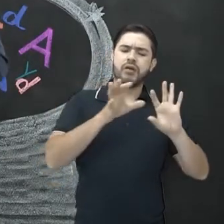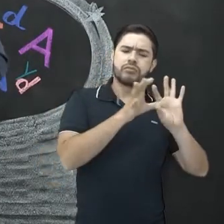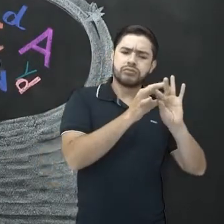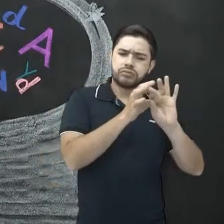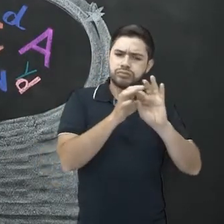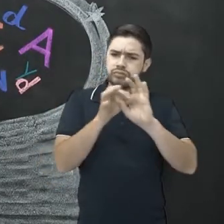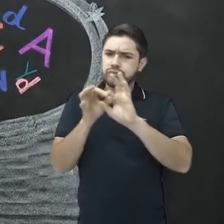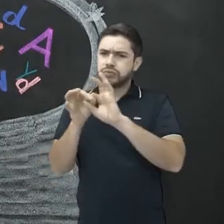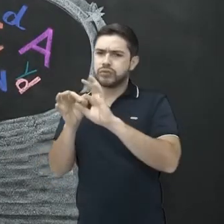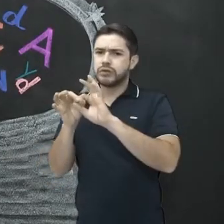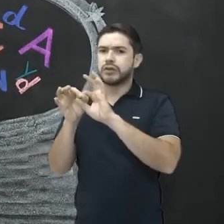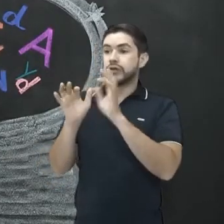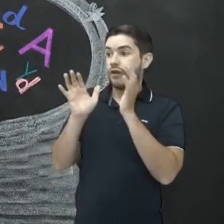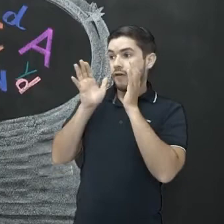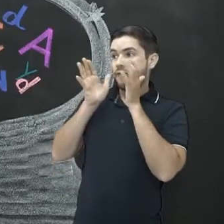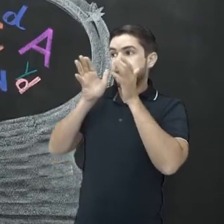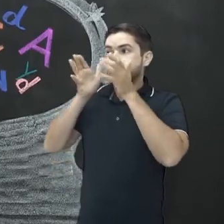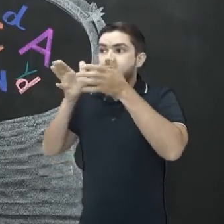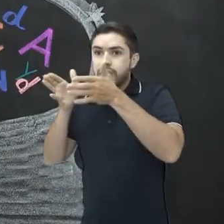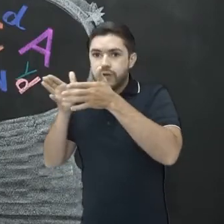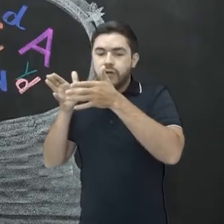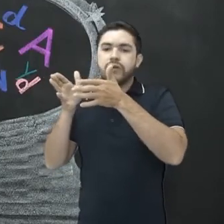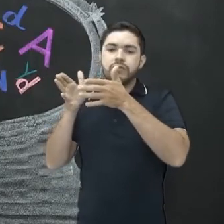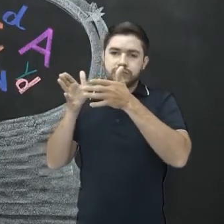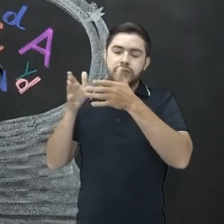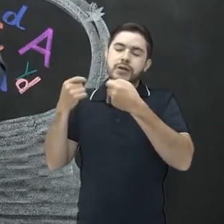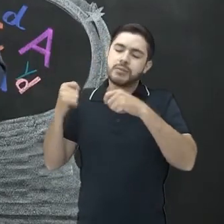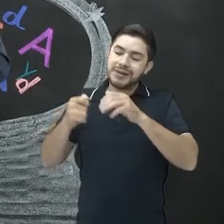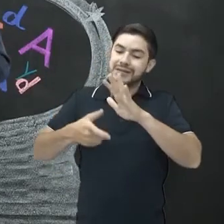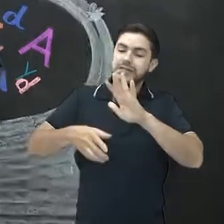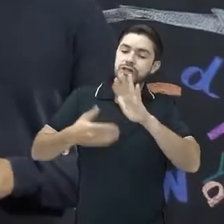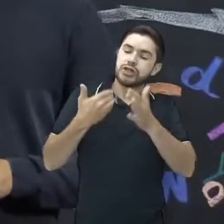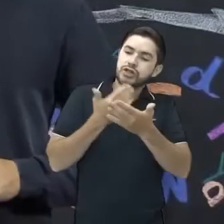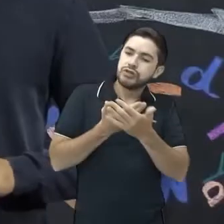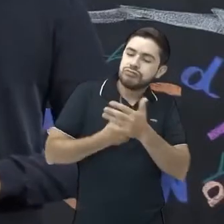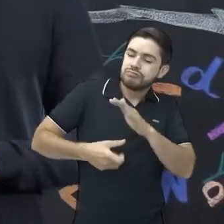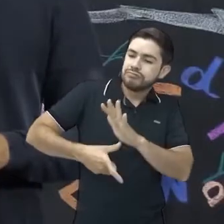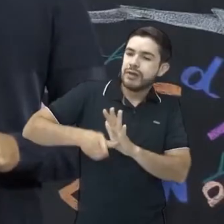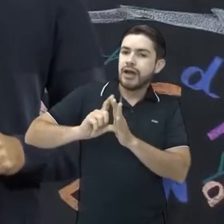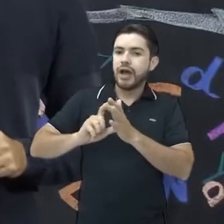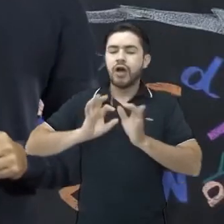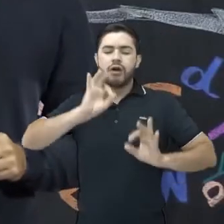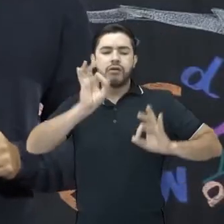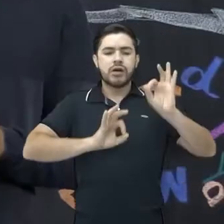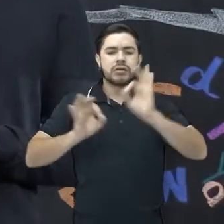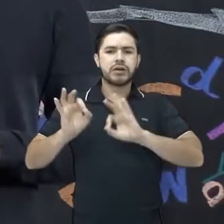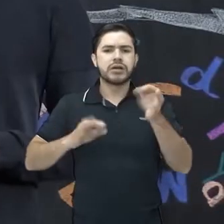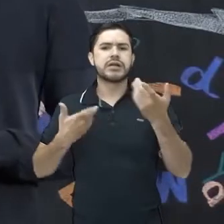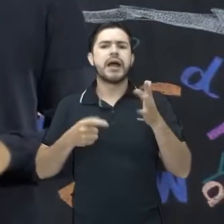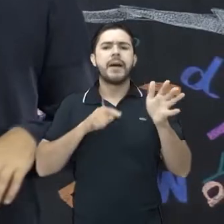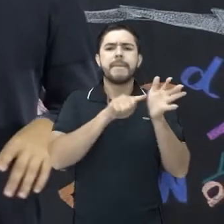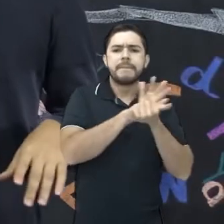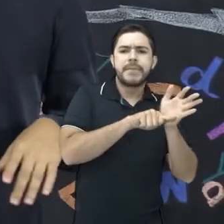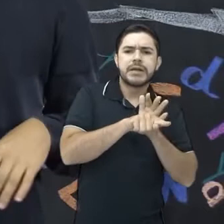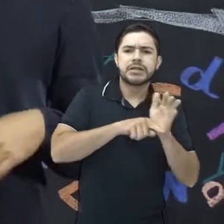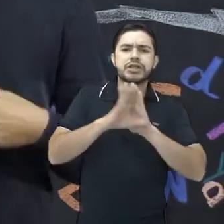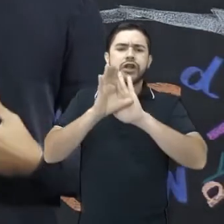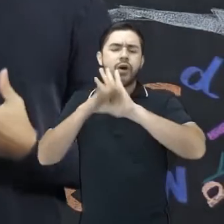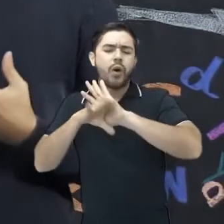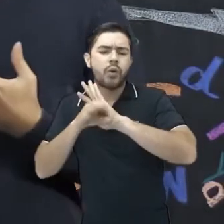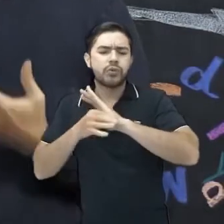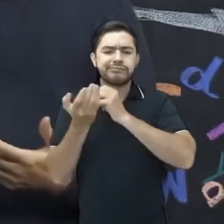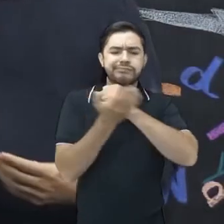base em um conteúdo. Então você precisa estudar algo, organizar uma fala diante desse conteúdo, pesquisar os conceitos básicos,